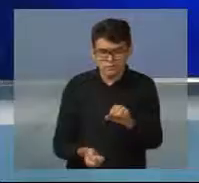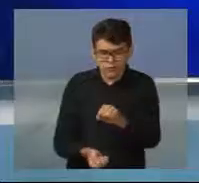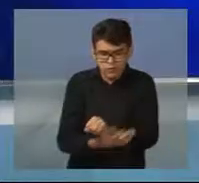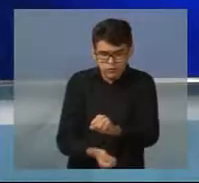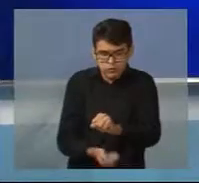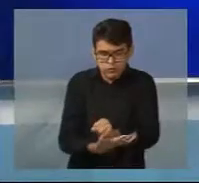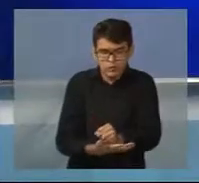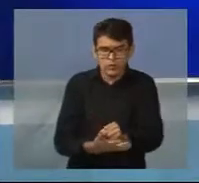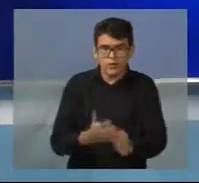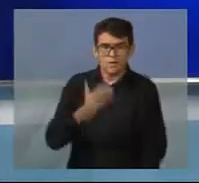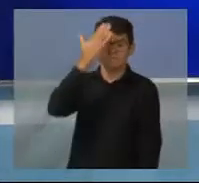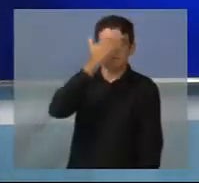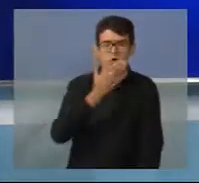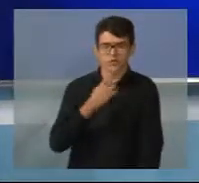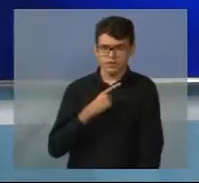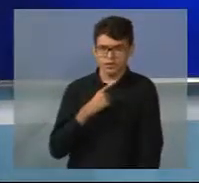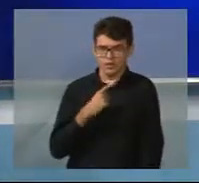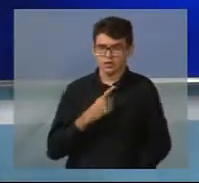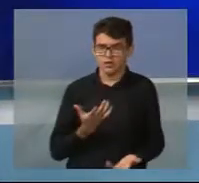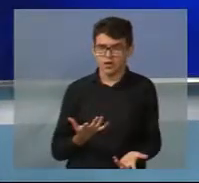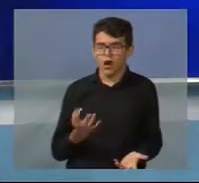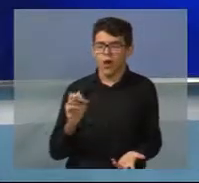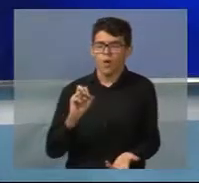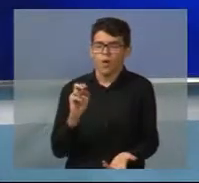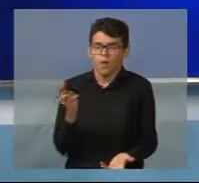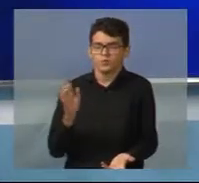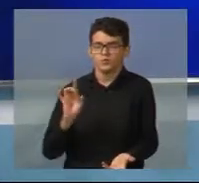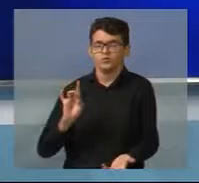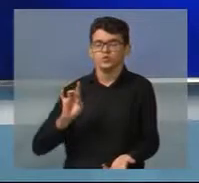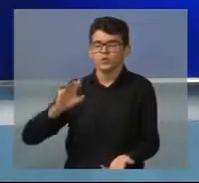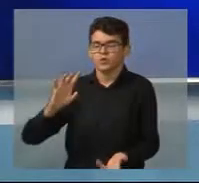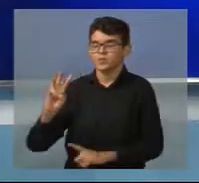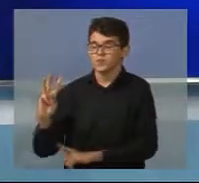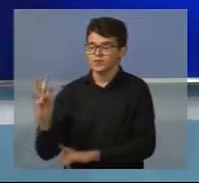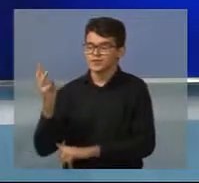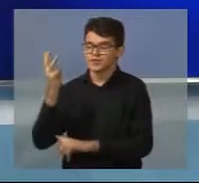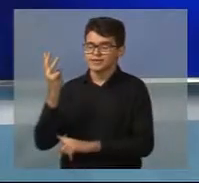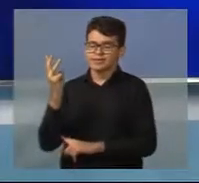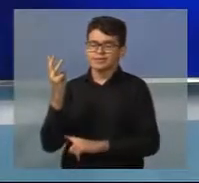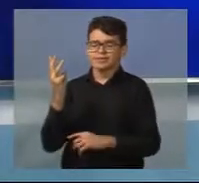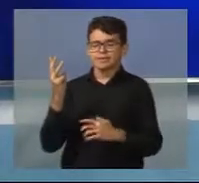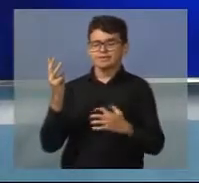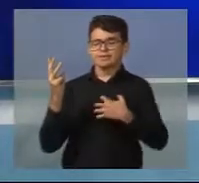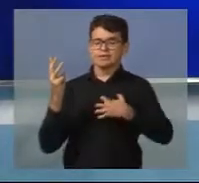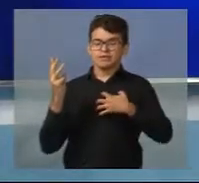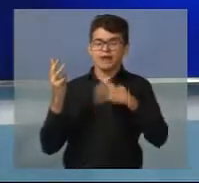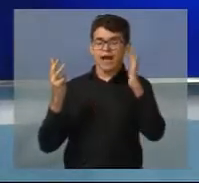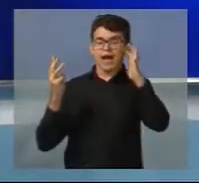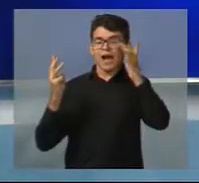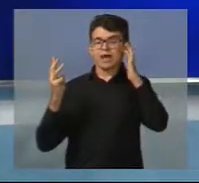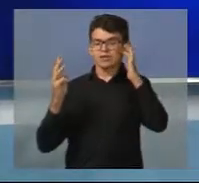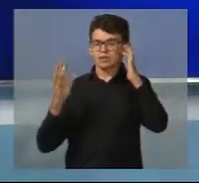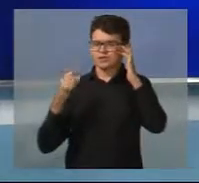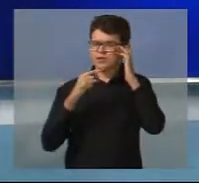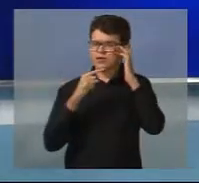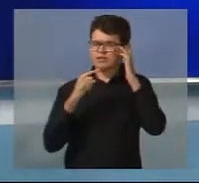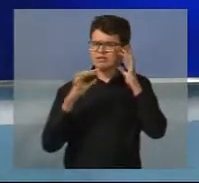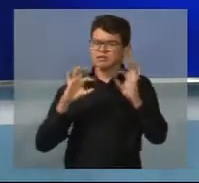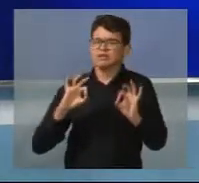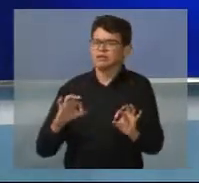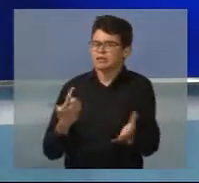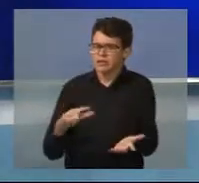condenado por suposição, por ilações, em relação ao caso do triplex, né? Que